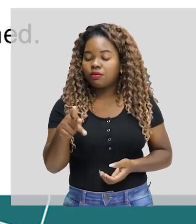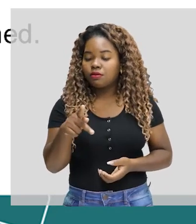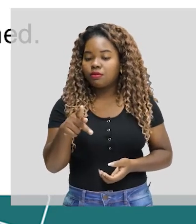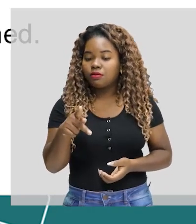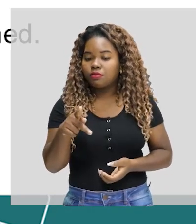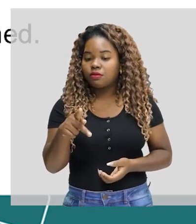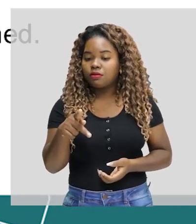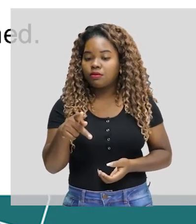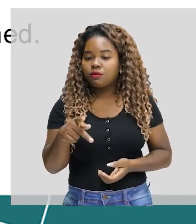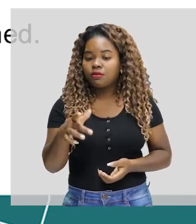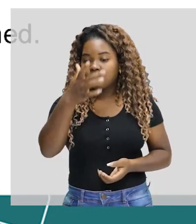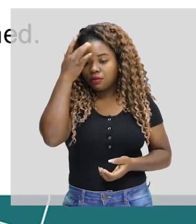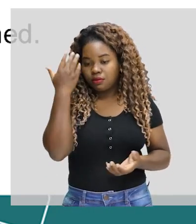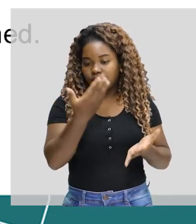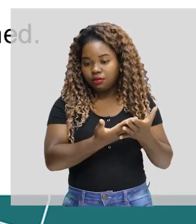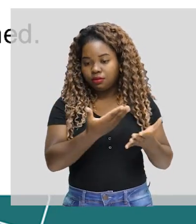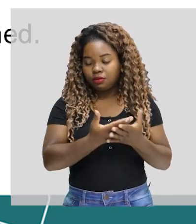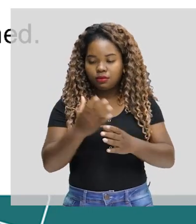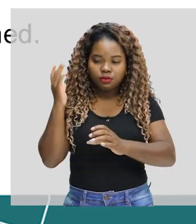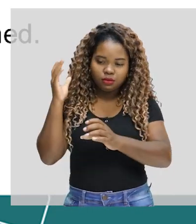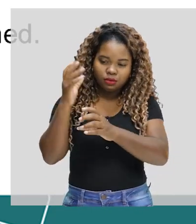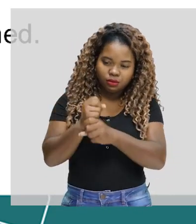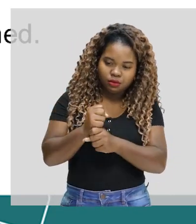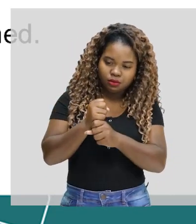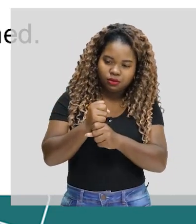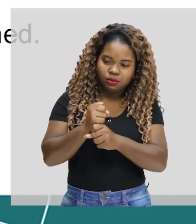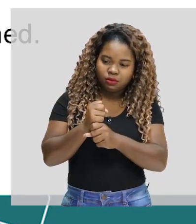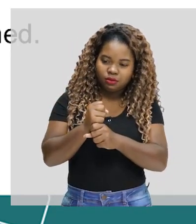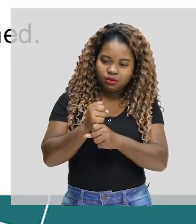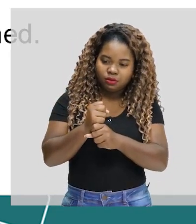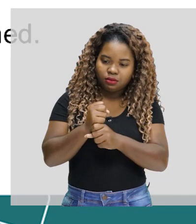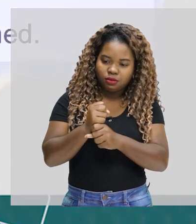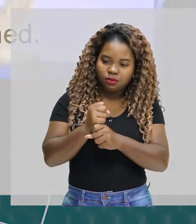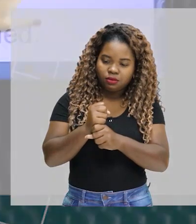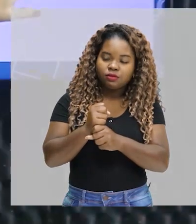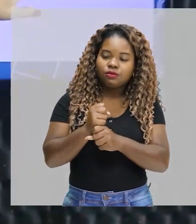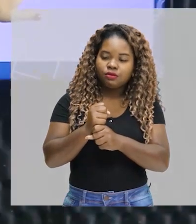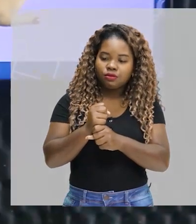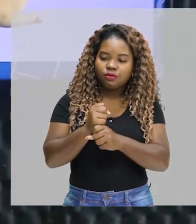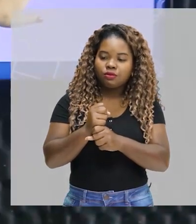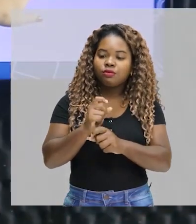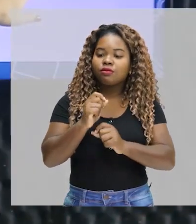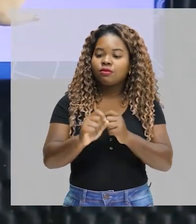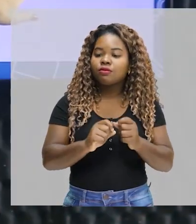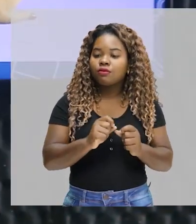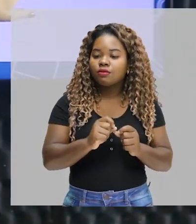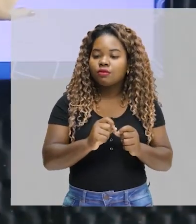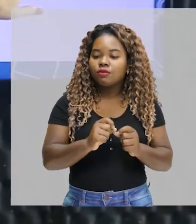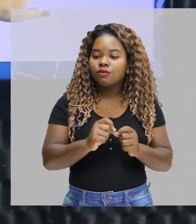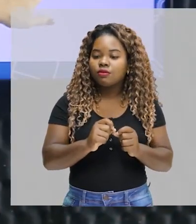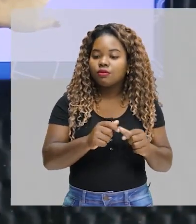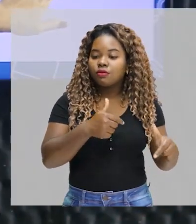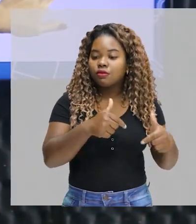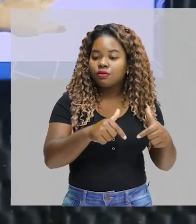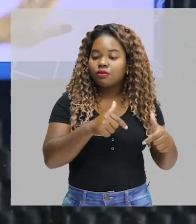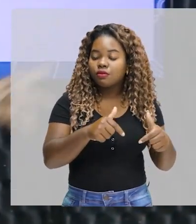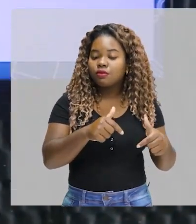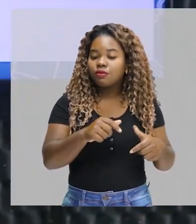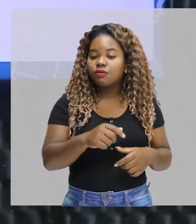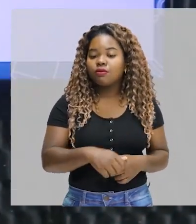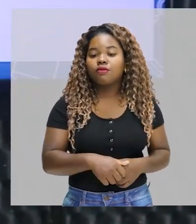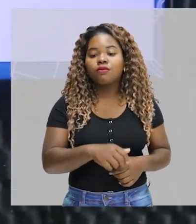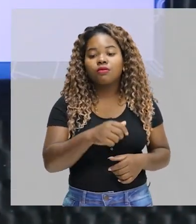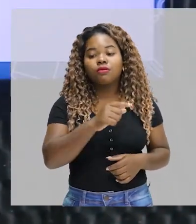estudante revisaram a produção, o trabalho que eles fizeram. Eles